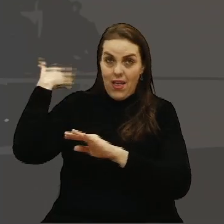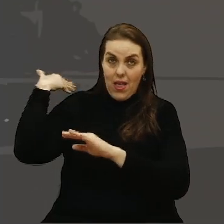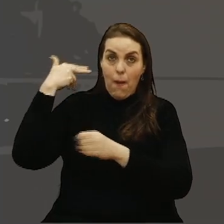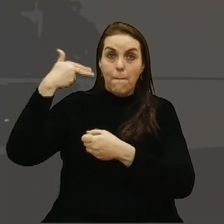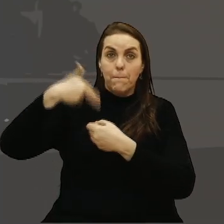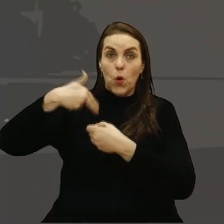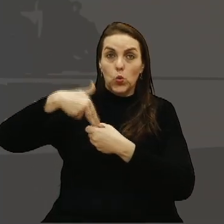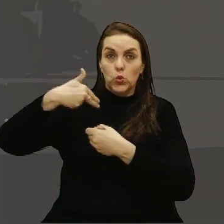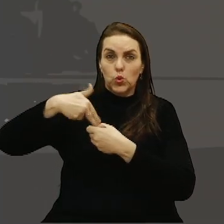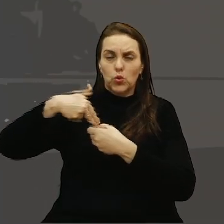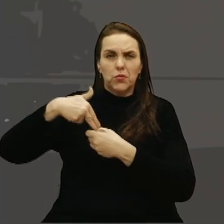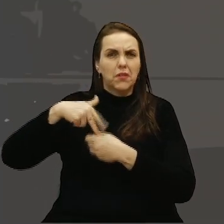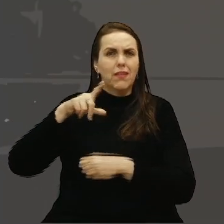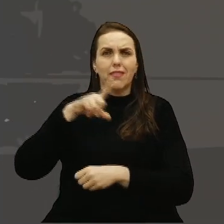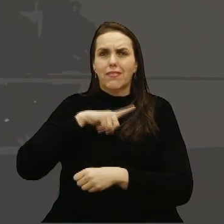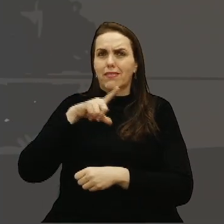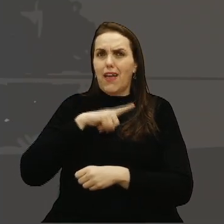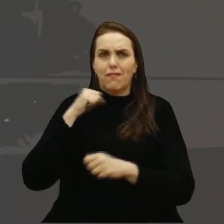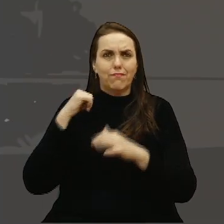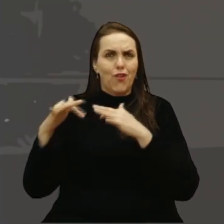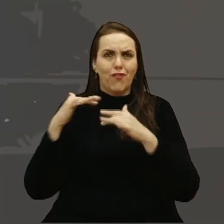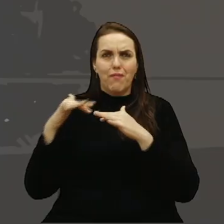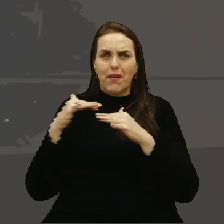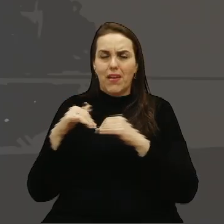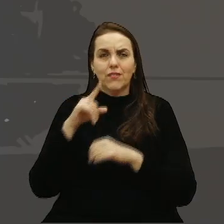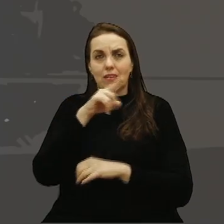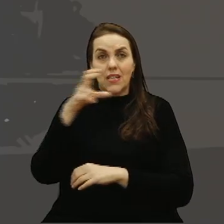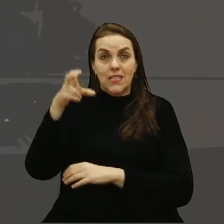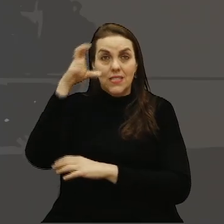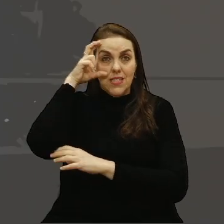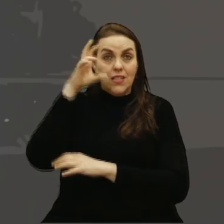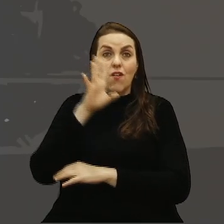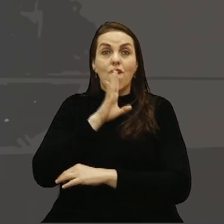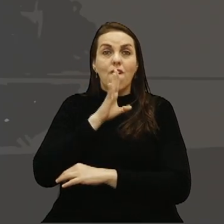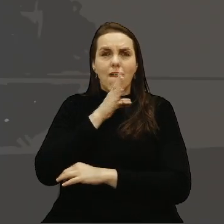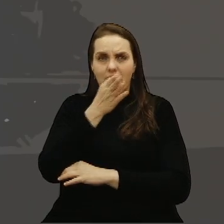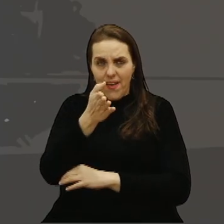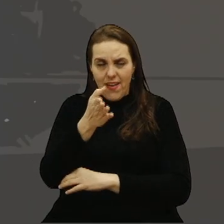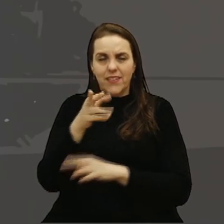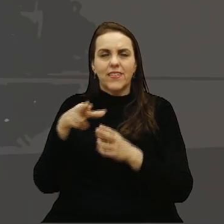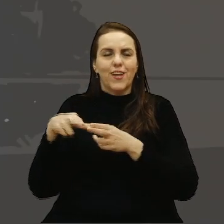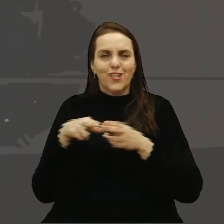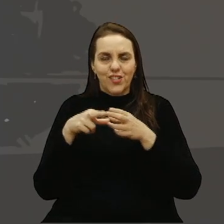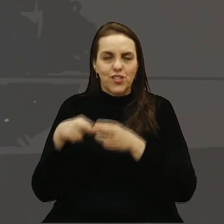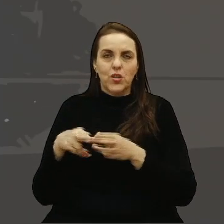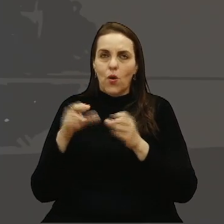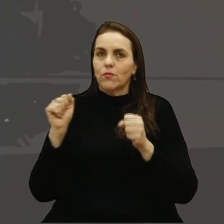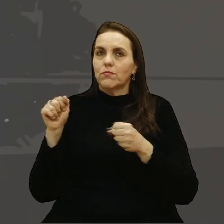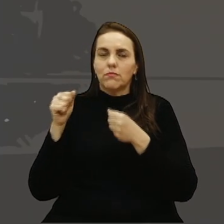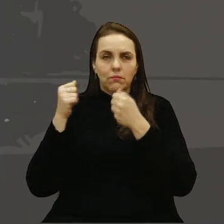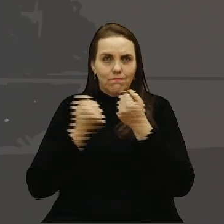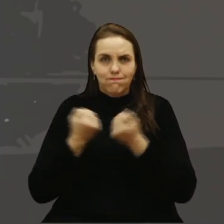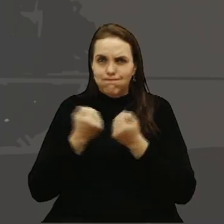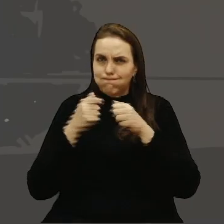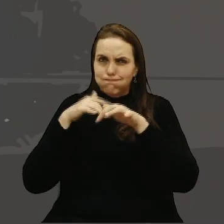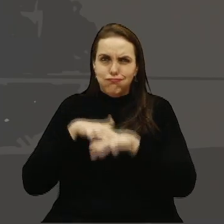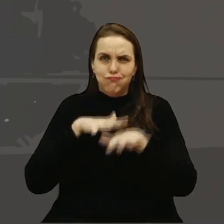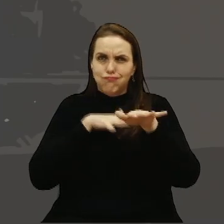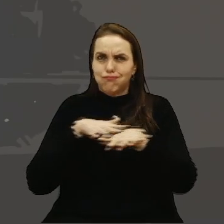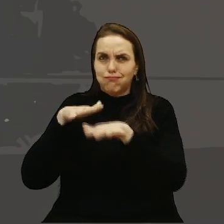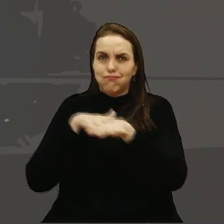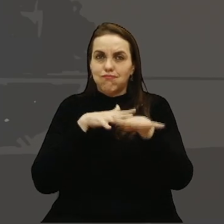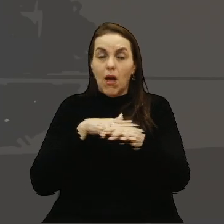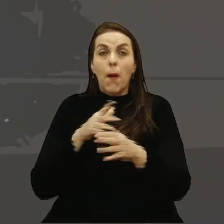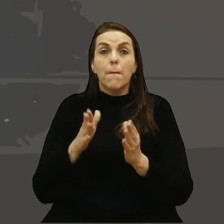local extremamente, a vereadora Sandra conhece a região também, extremamente lotado. É um alto fluxo. O pedido que os moradores